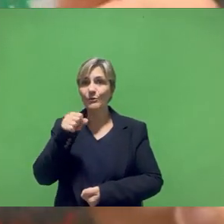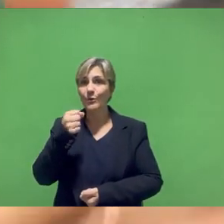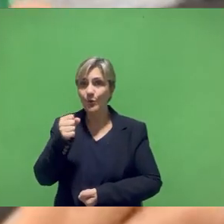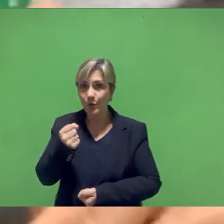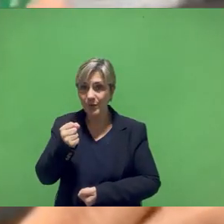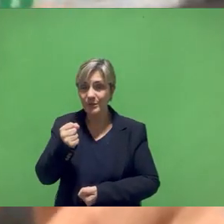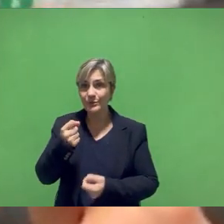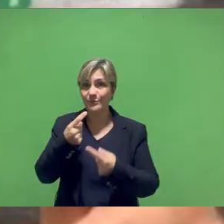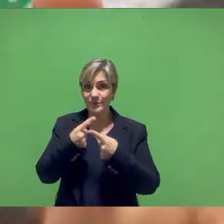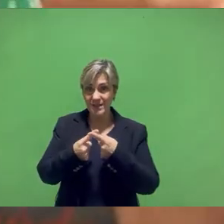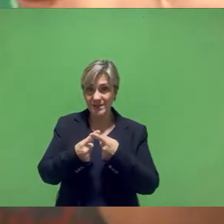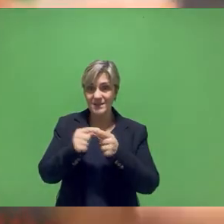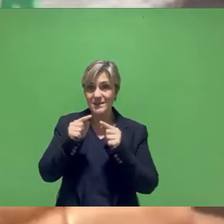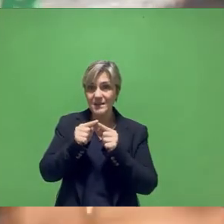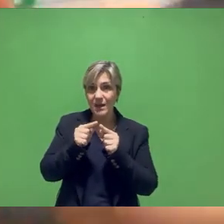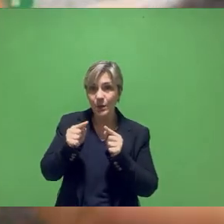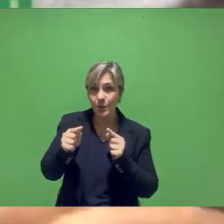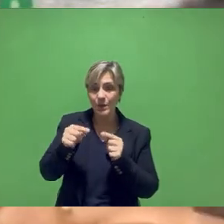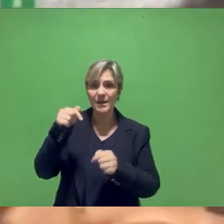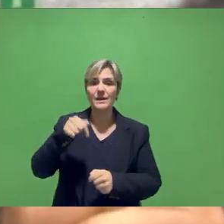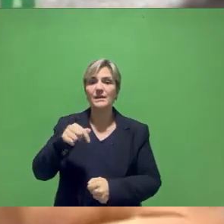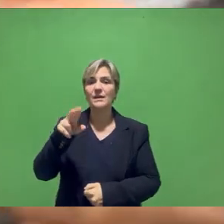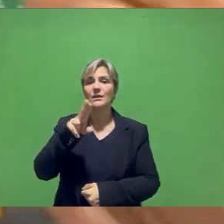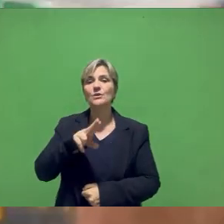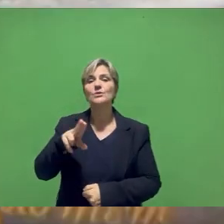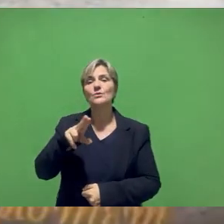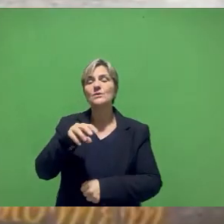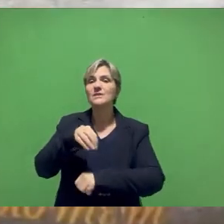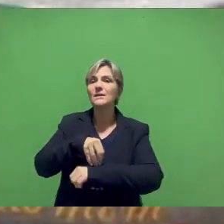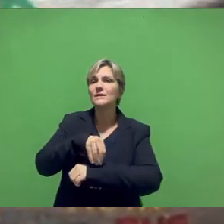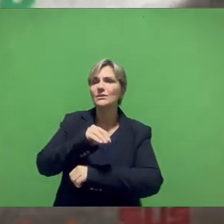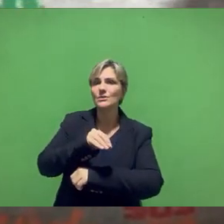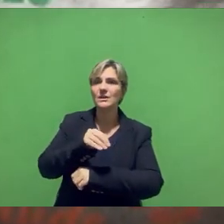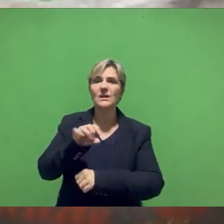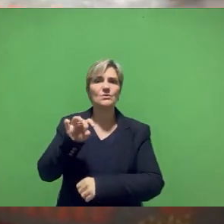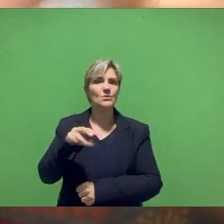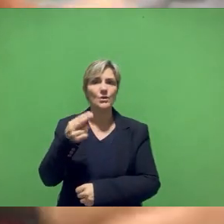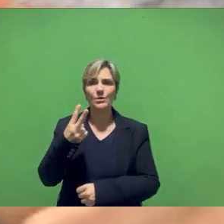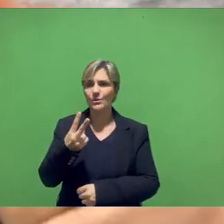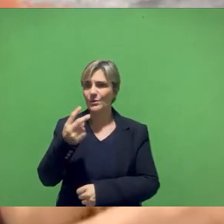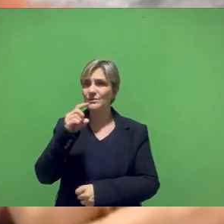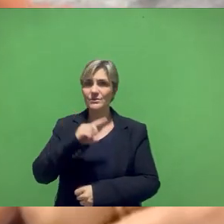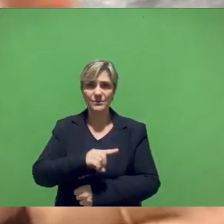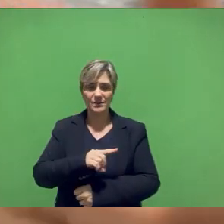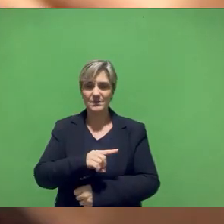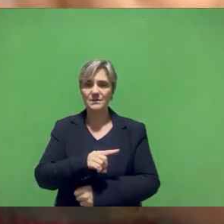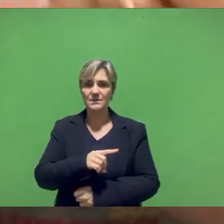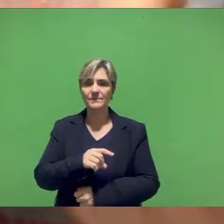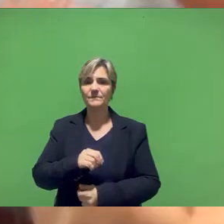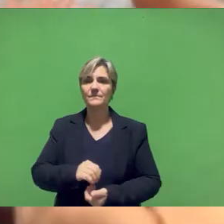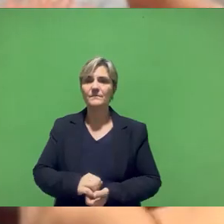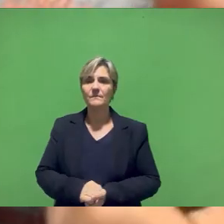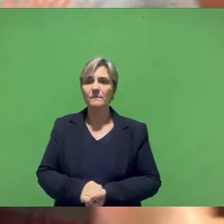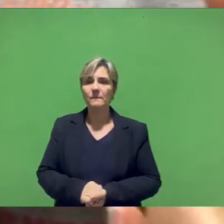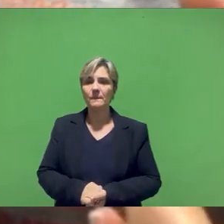8 aplicações, tá? Aqui a gente usa e indica para as pessoas para 2 dias, tá?